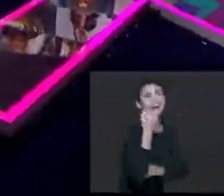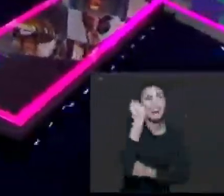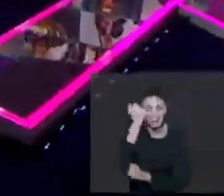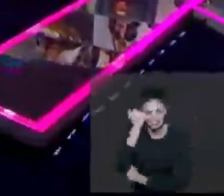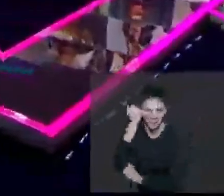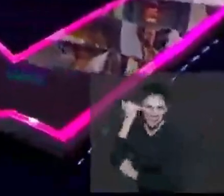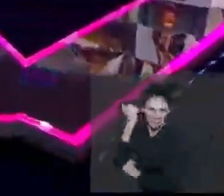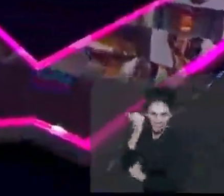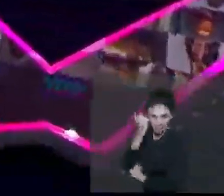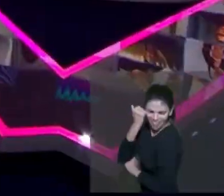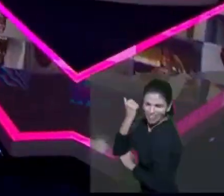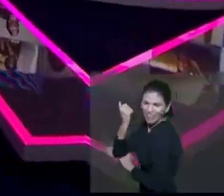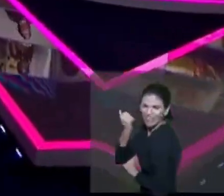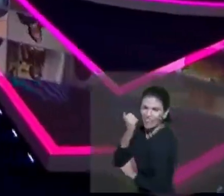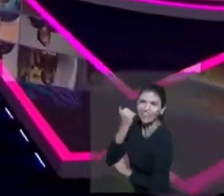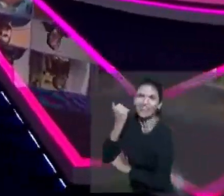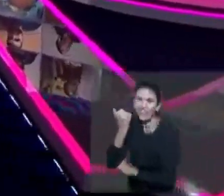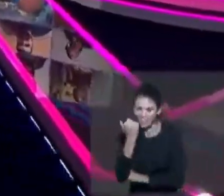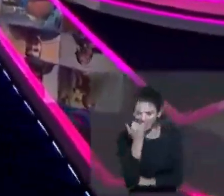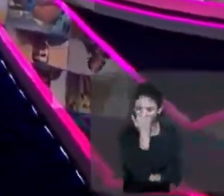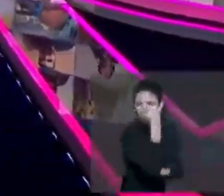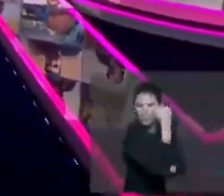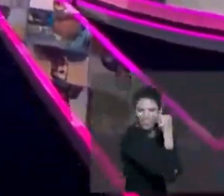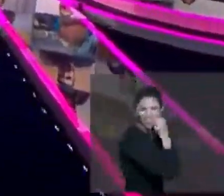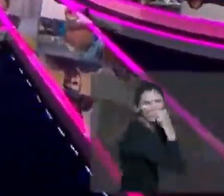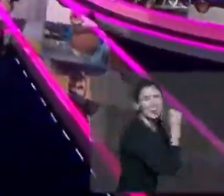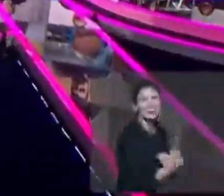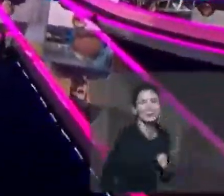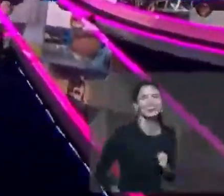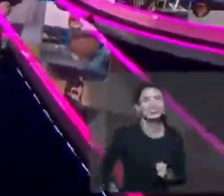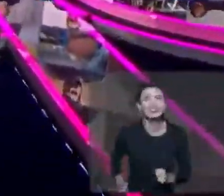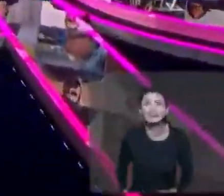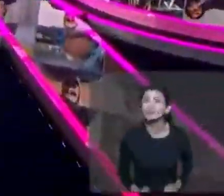Onderererere. Assim.